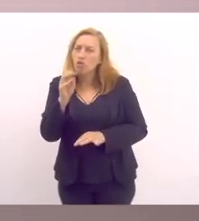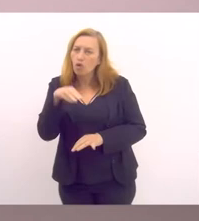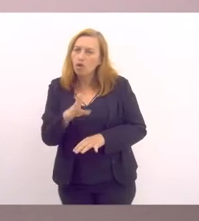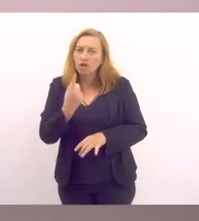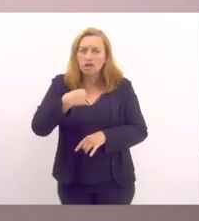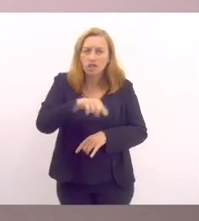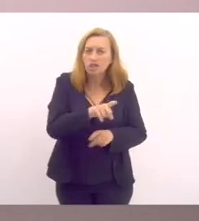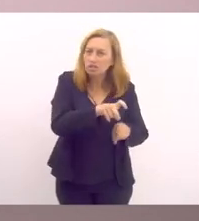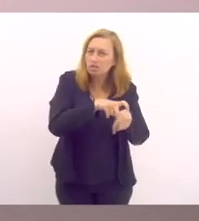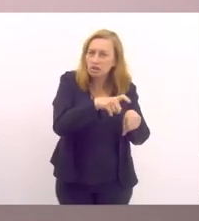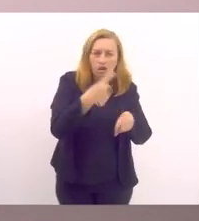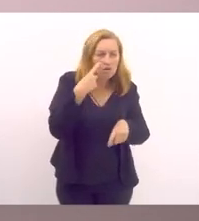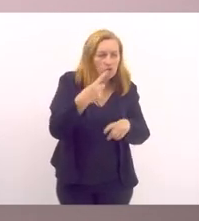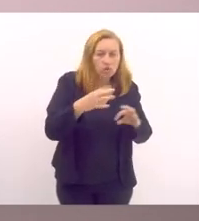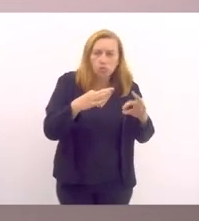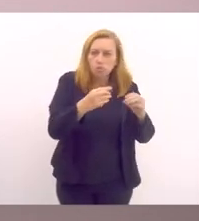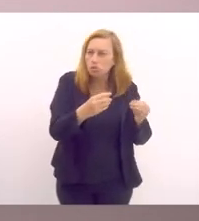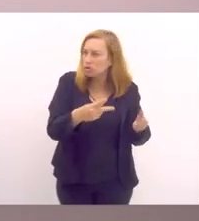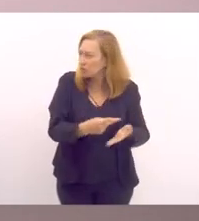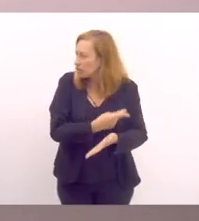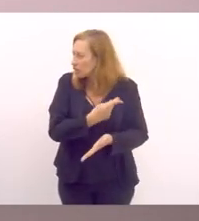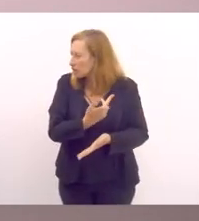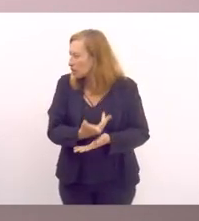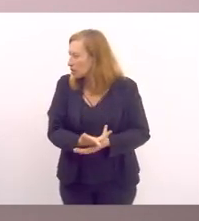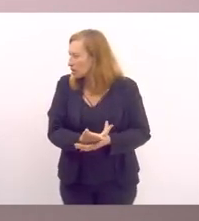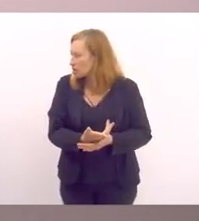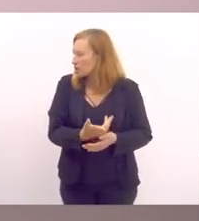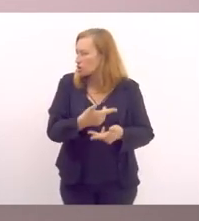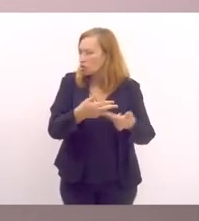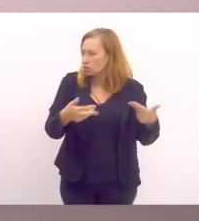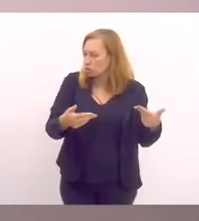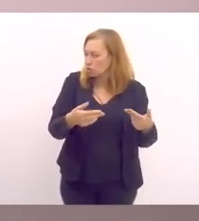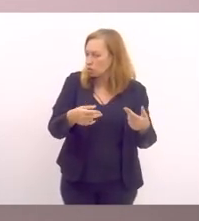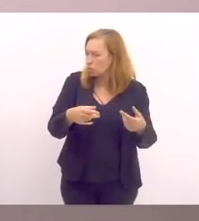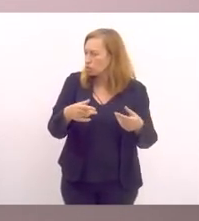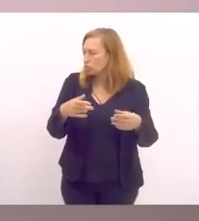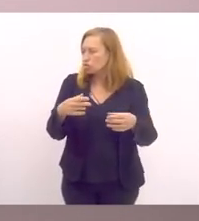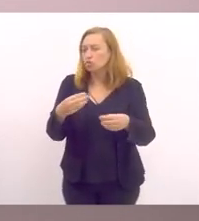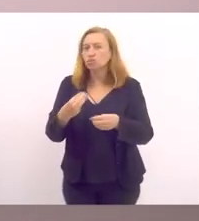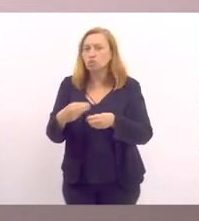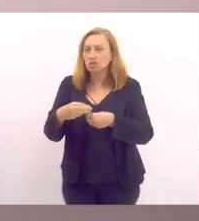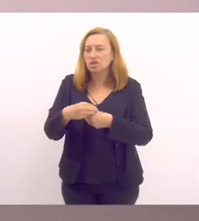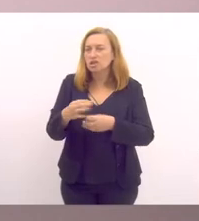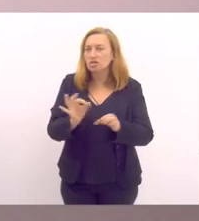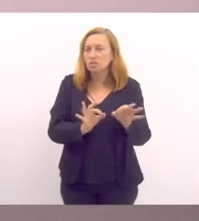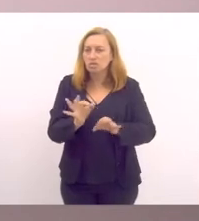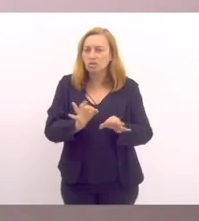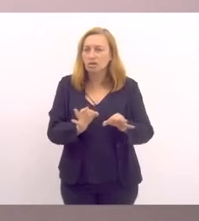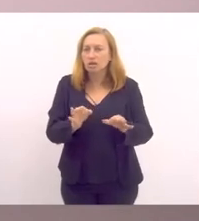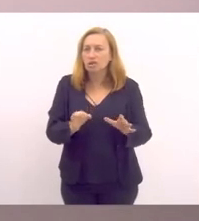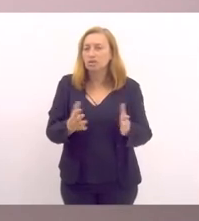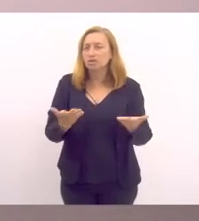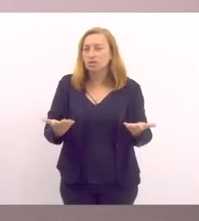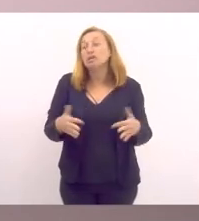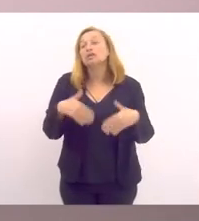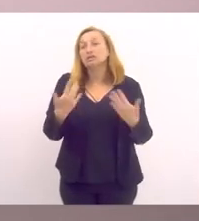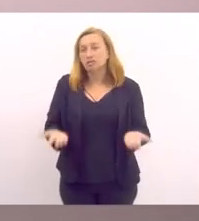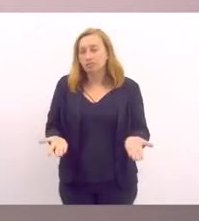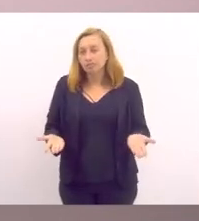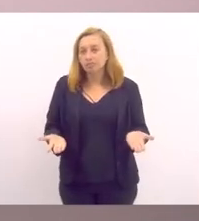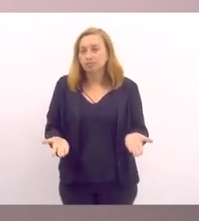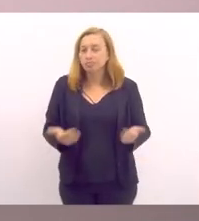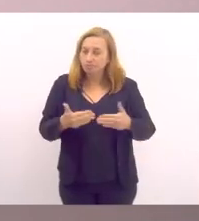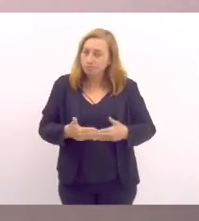o que foi realizado, todos os municípios de cada fórum estão maravilhados. Já nunca foi feito isso na história do turismo do Estado do Rio de Janeiro. Então, é